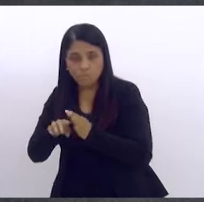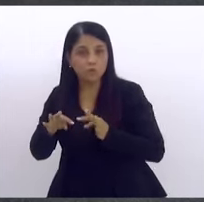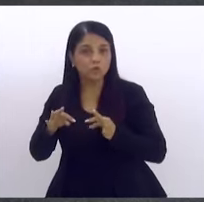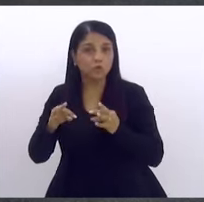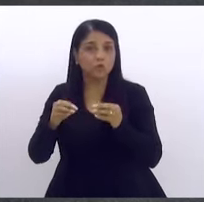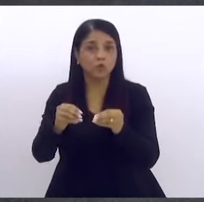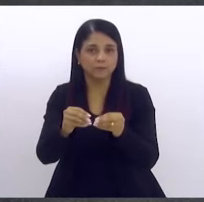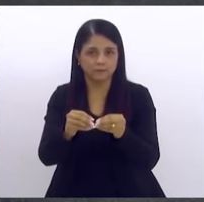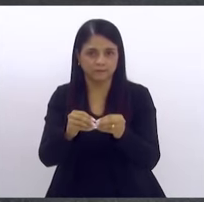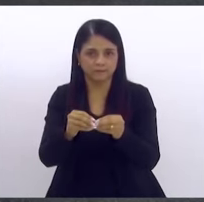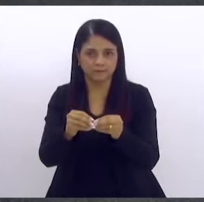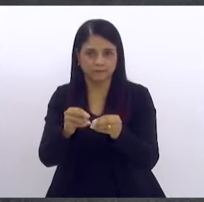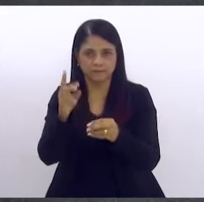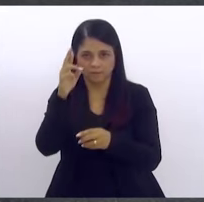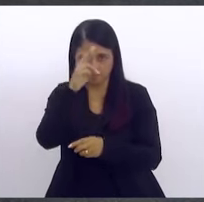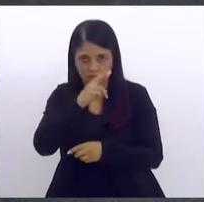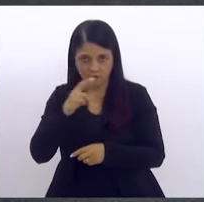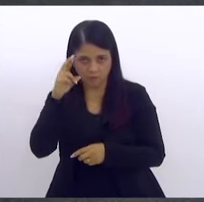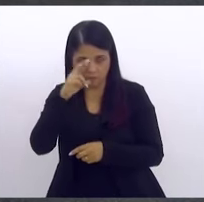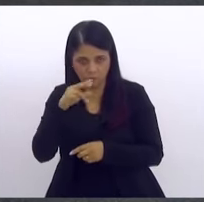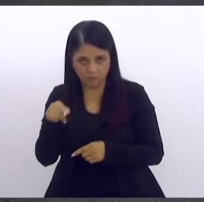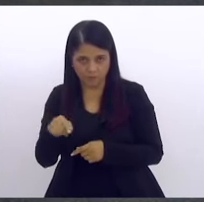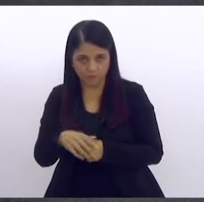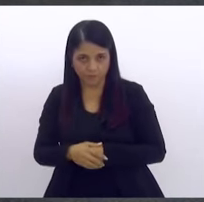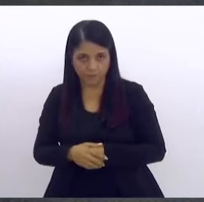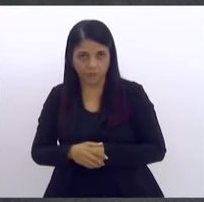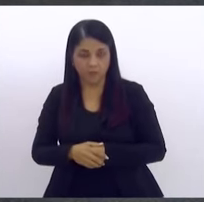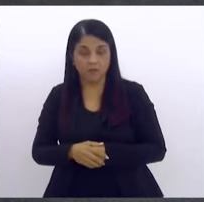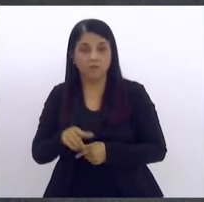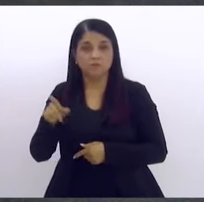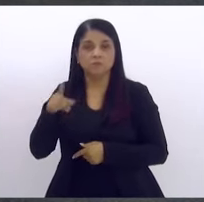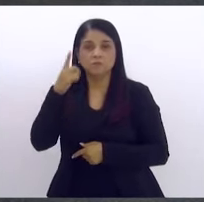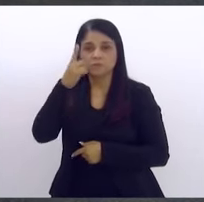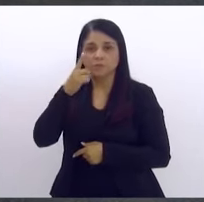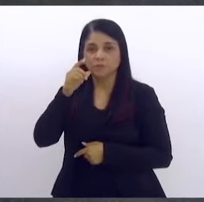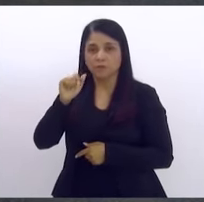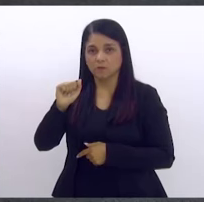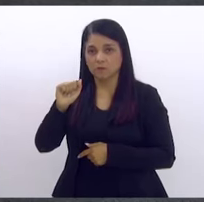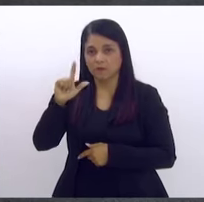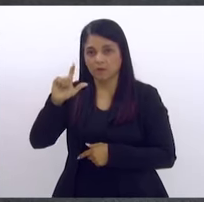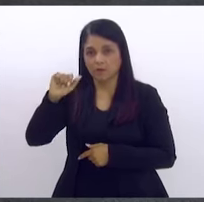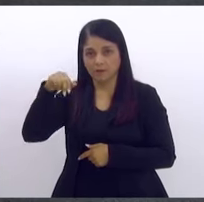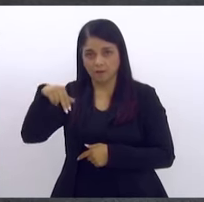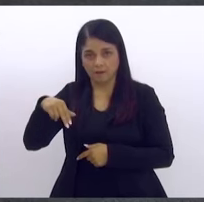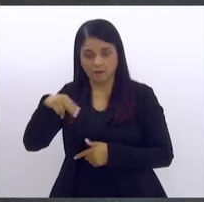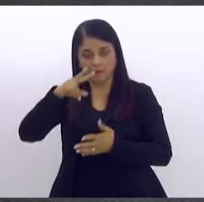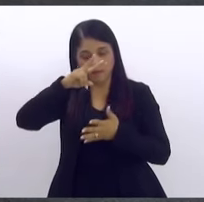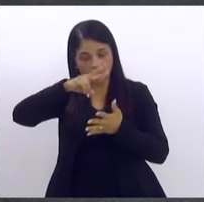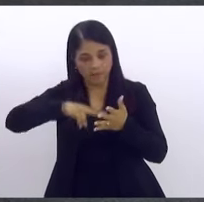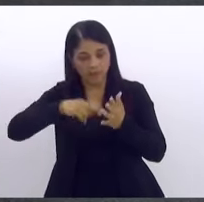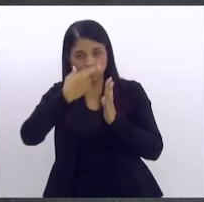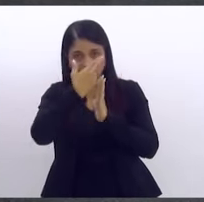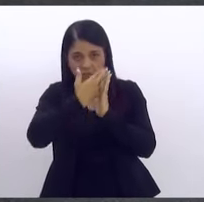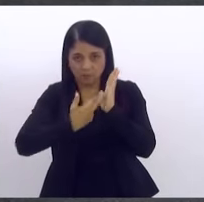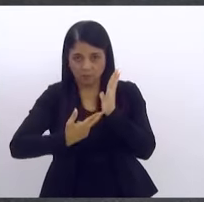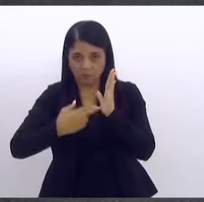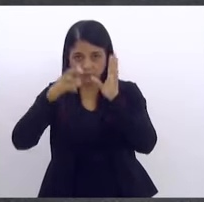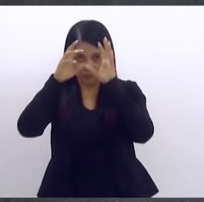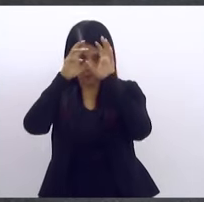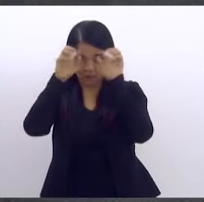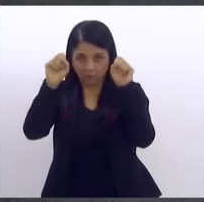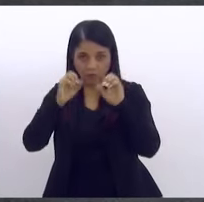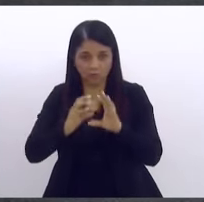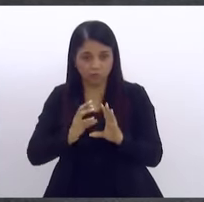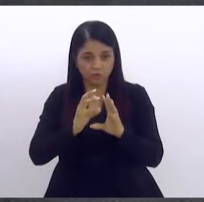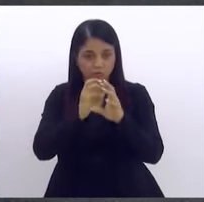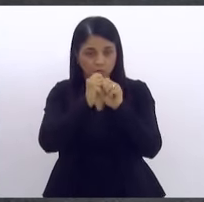exceção. E se o deputado Alan Lopes ler os relatórios do Tribunal de Contas, ele vai ficar